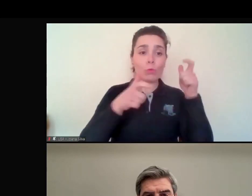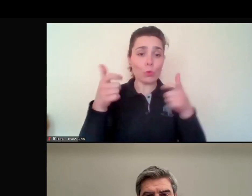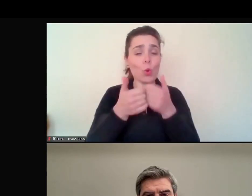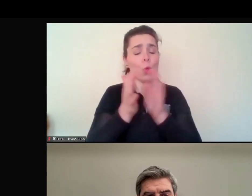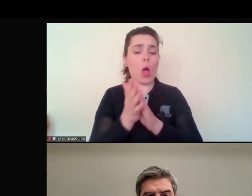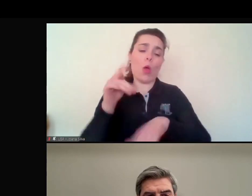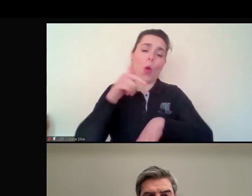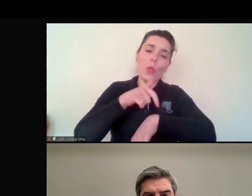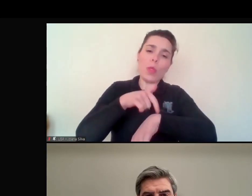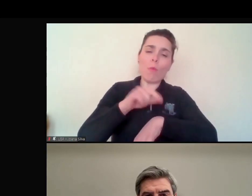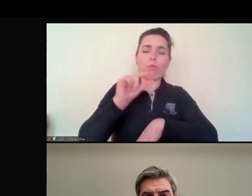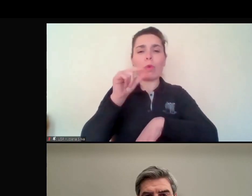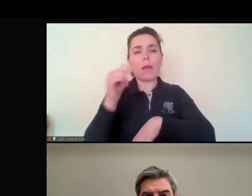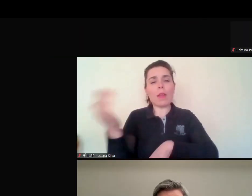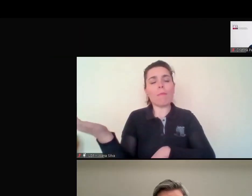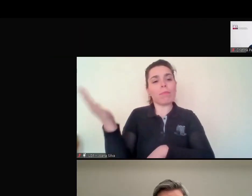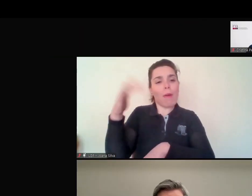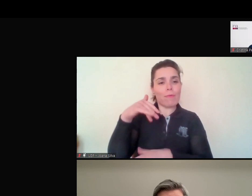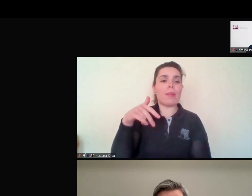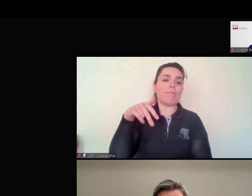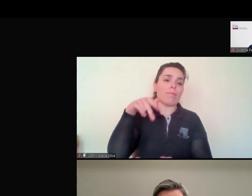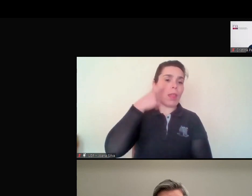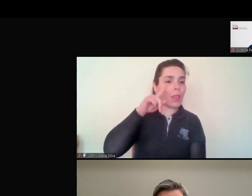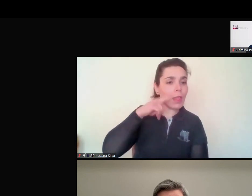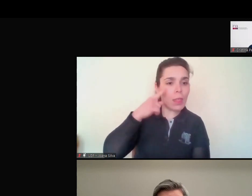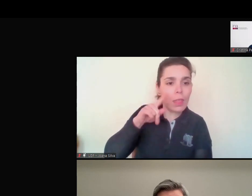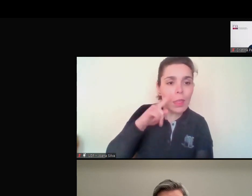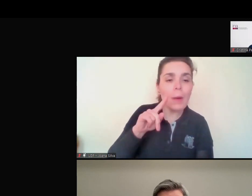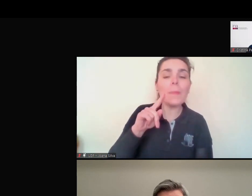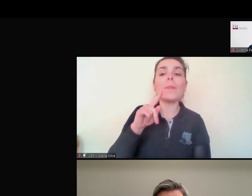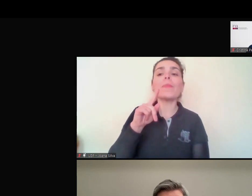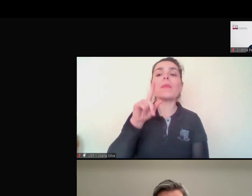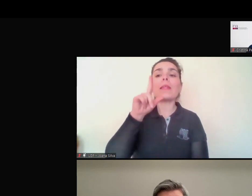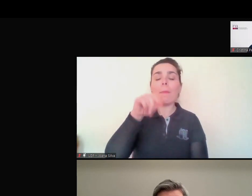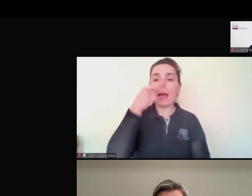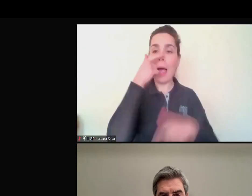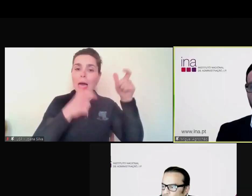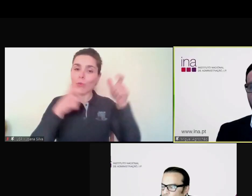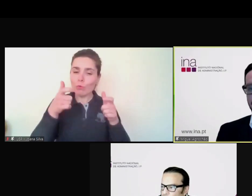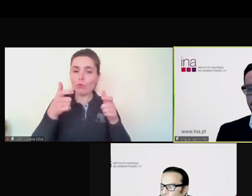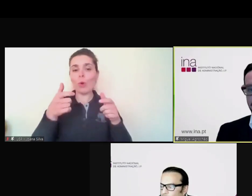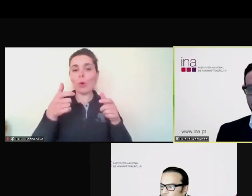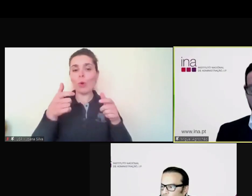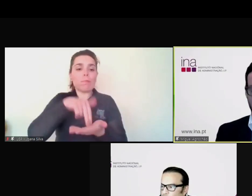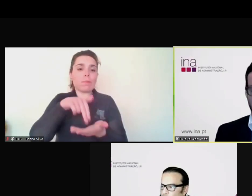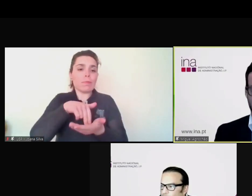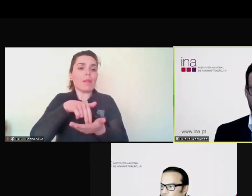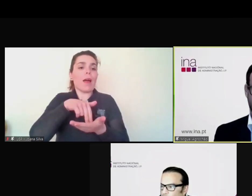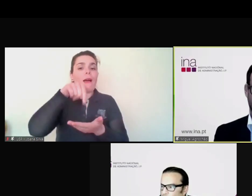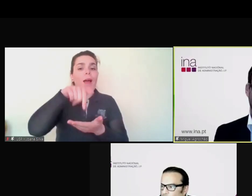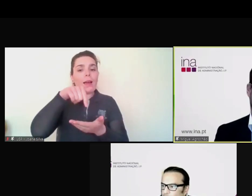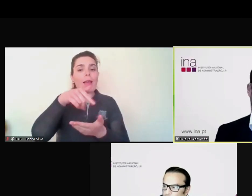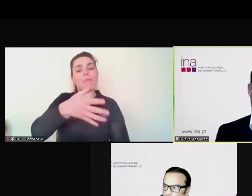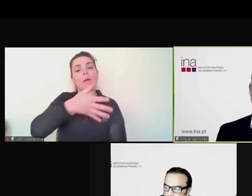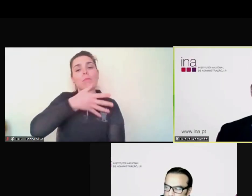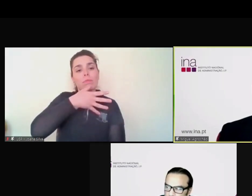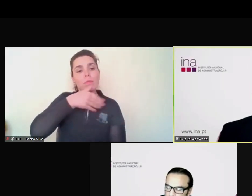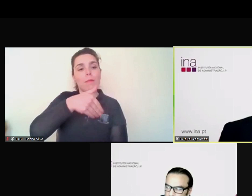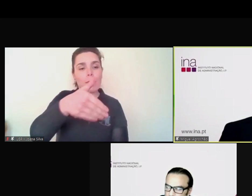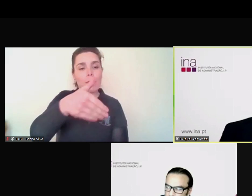tempo para estar connosco e, sobretudo, aos membros deste painel que muito prestigiam o